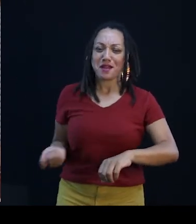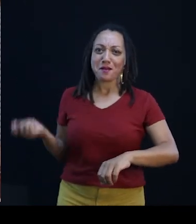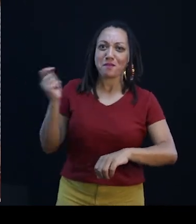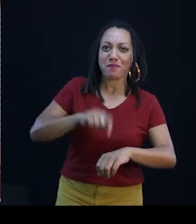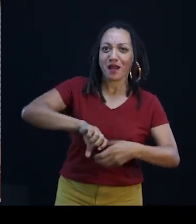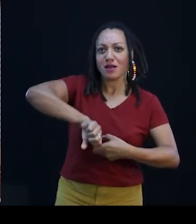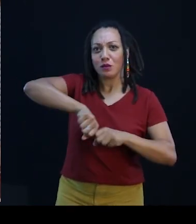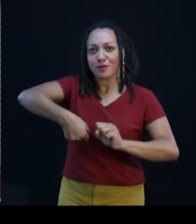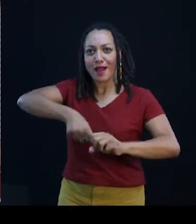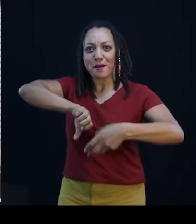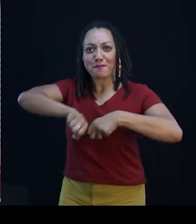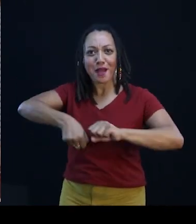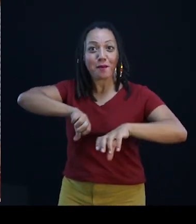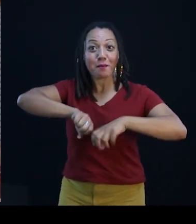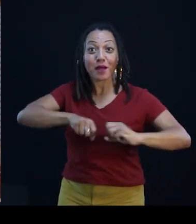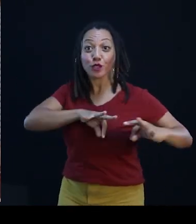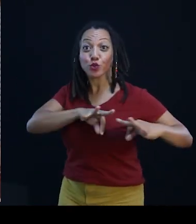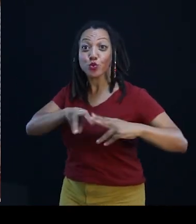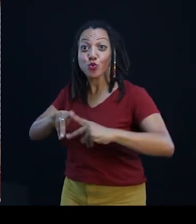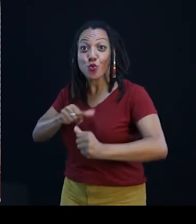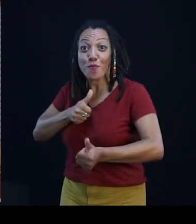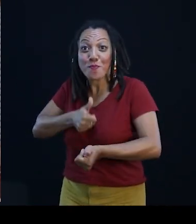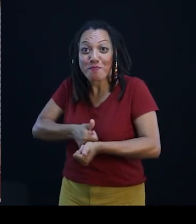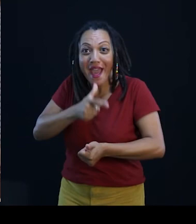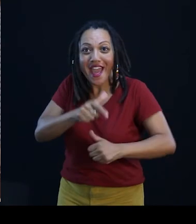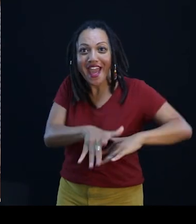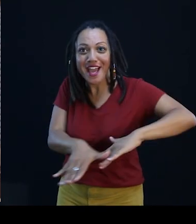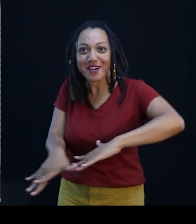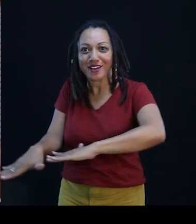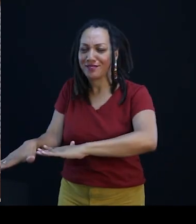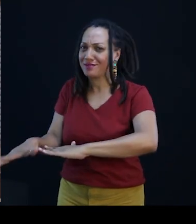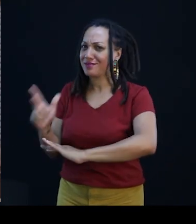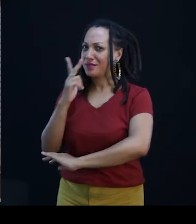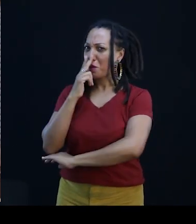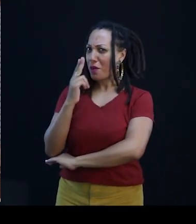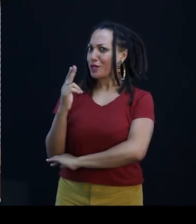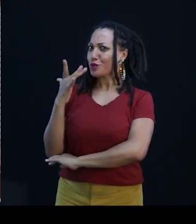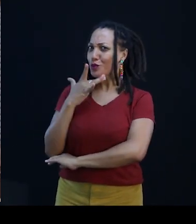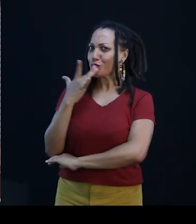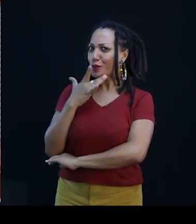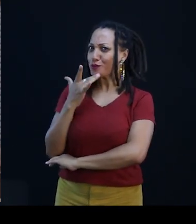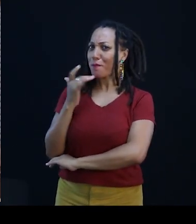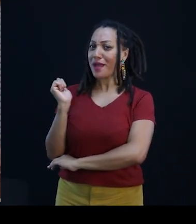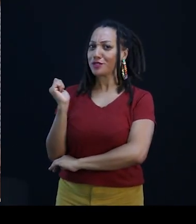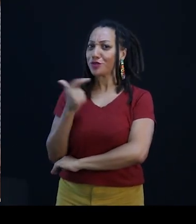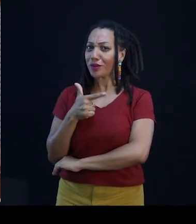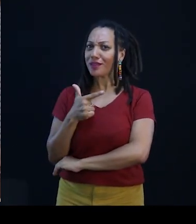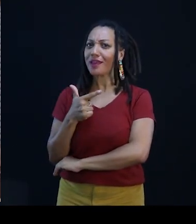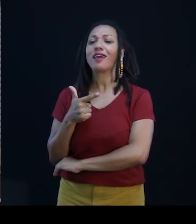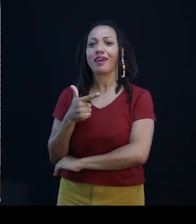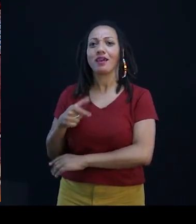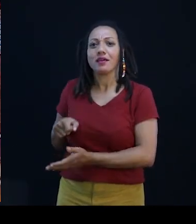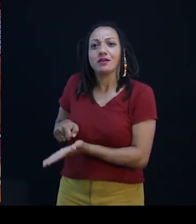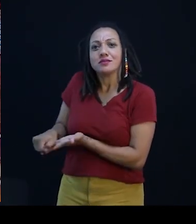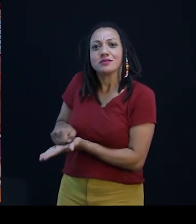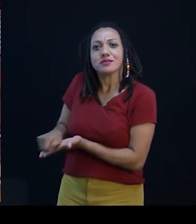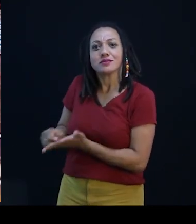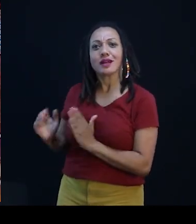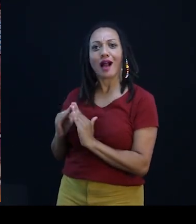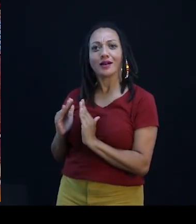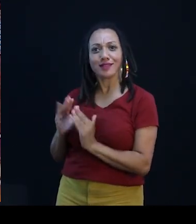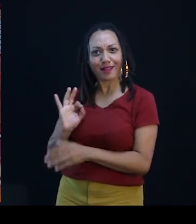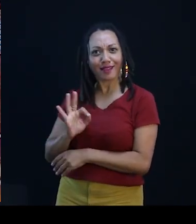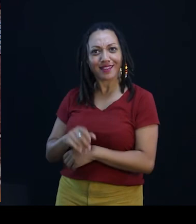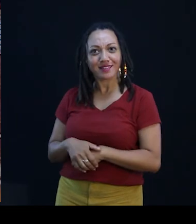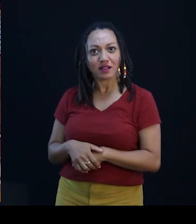a roupa na pedra e torcia tudo na beira do rio. Eu acho que é mais gostoso do que lavar lá no tanque, né? Hoje em dia a